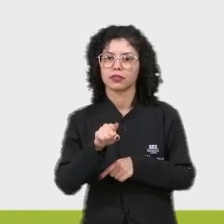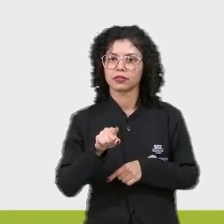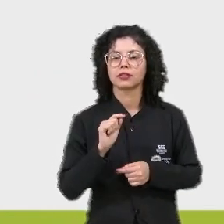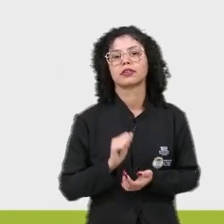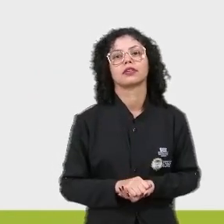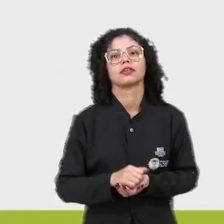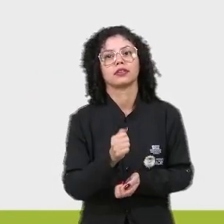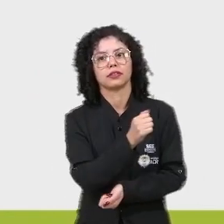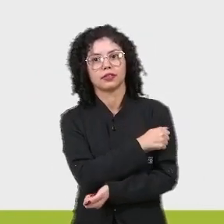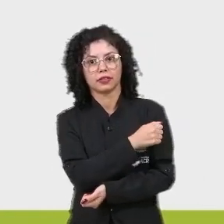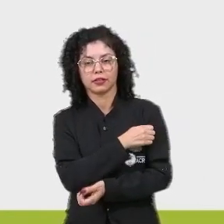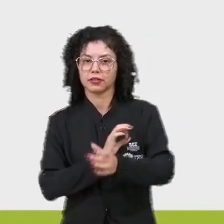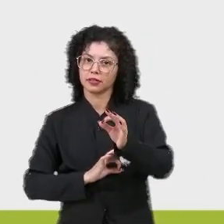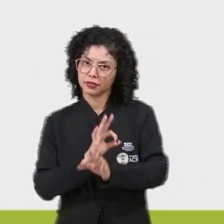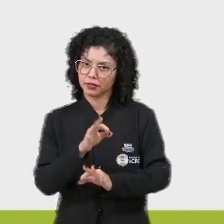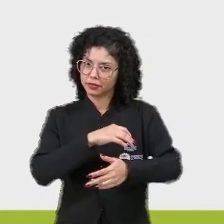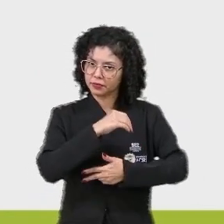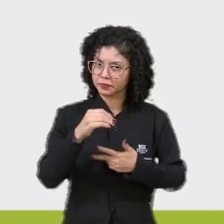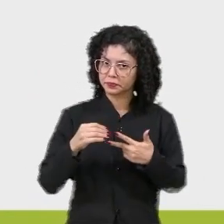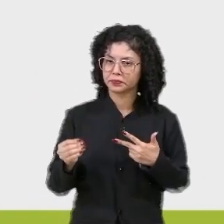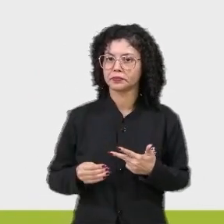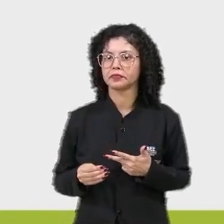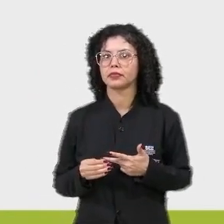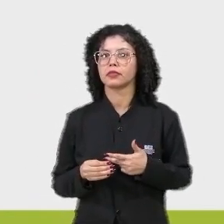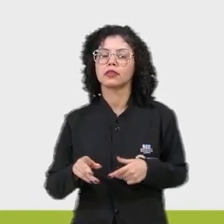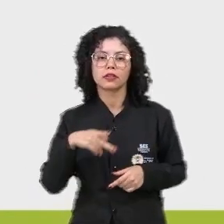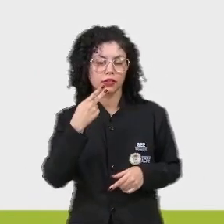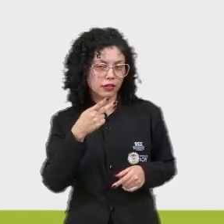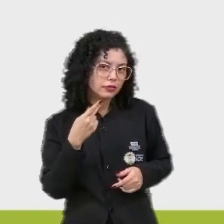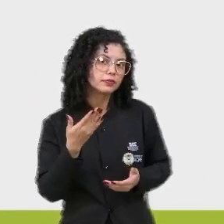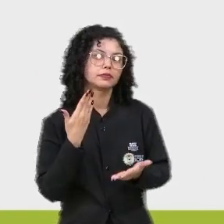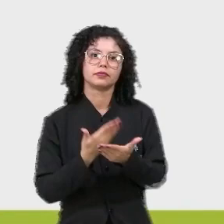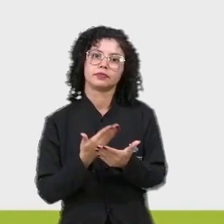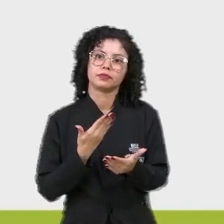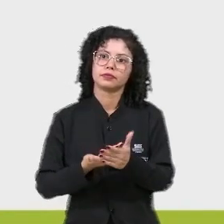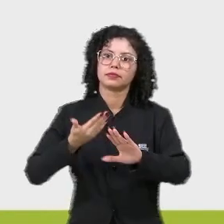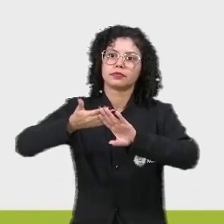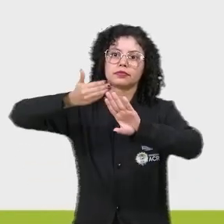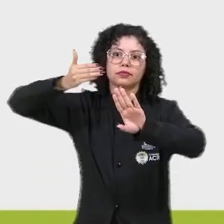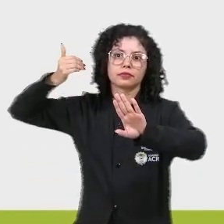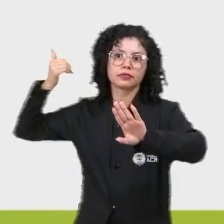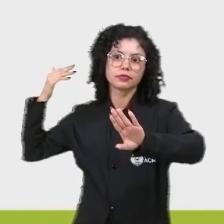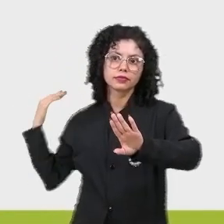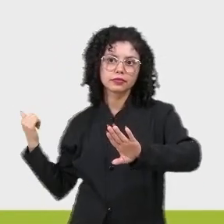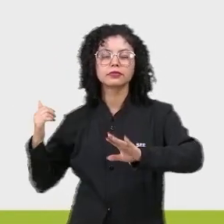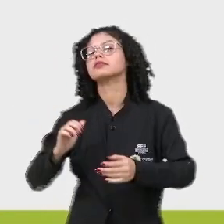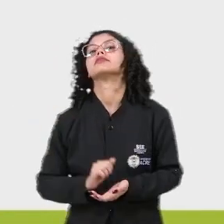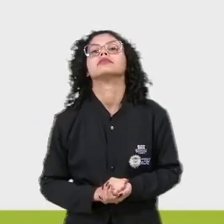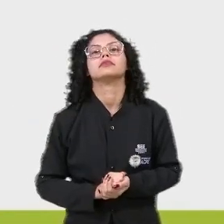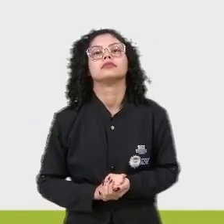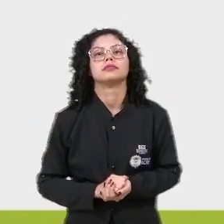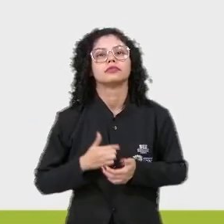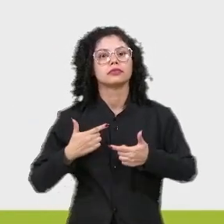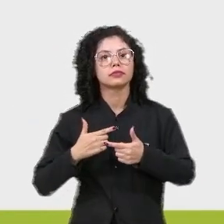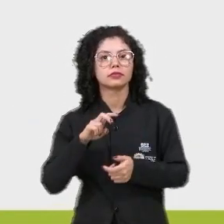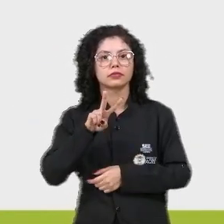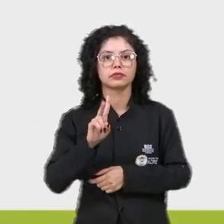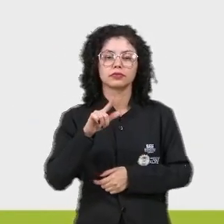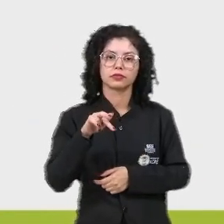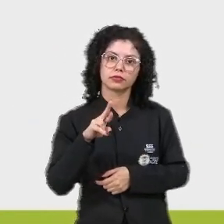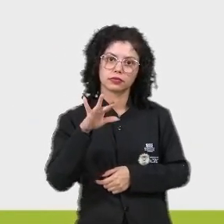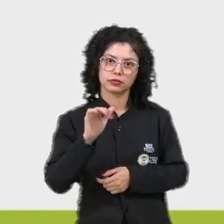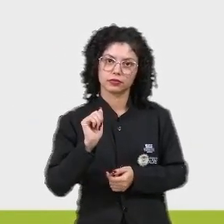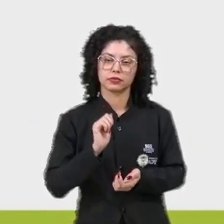querido aluno que está se preparando para o Enem, deve ter estudado lá nas vanguardas um autor,